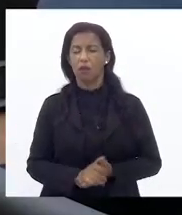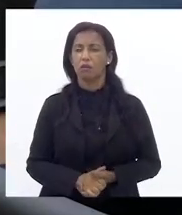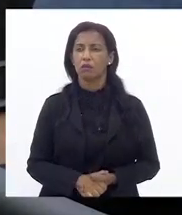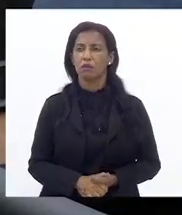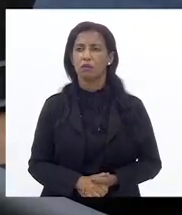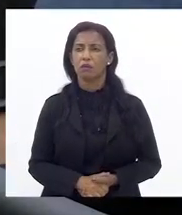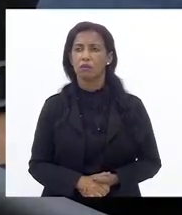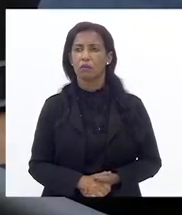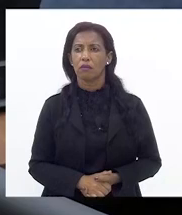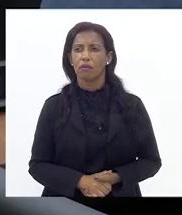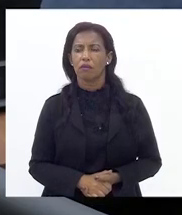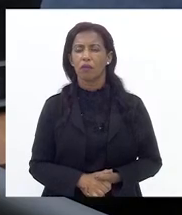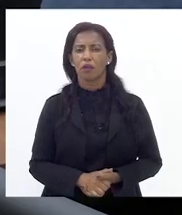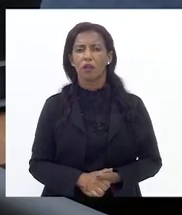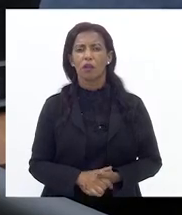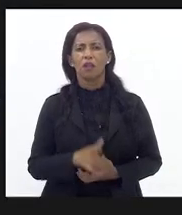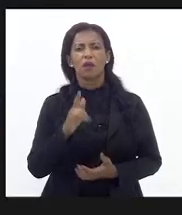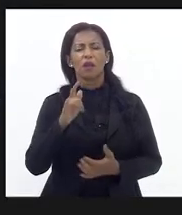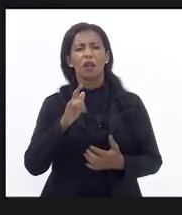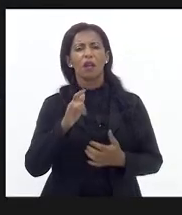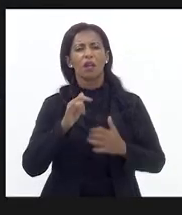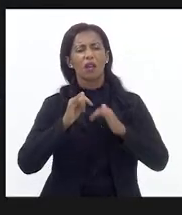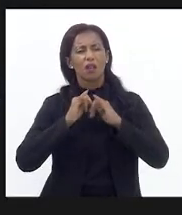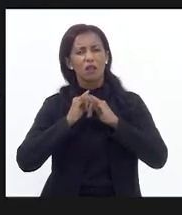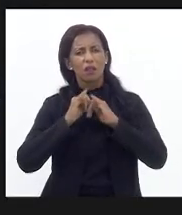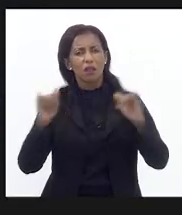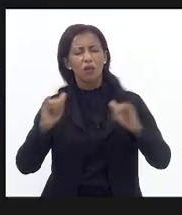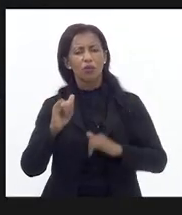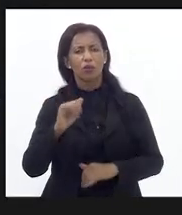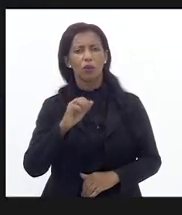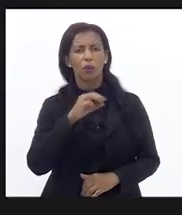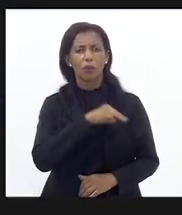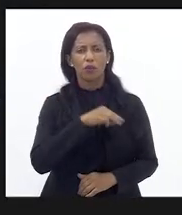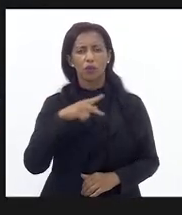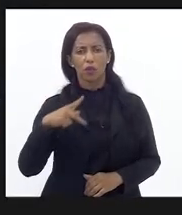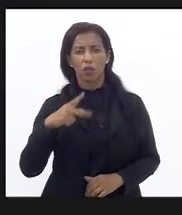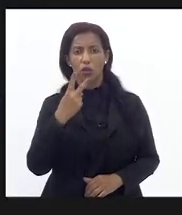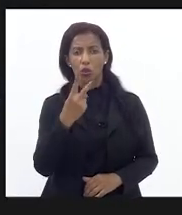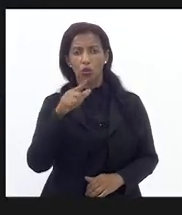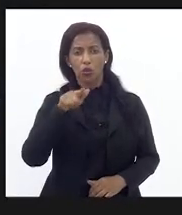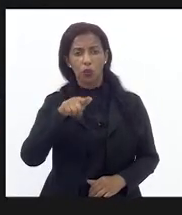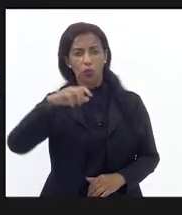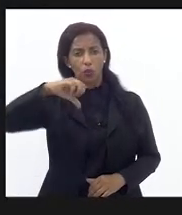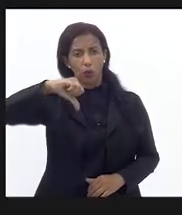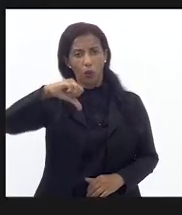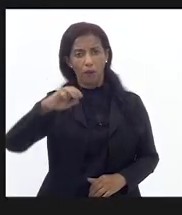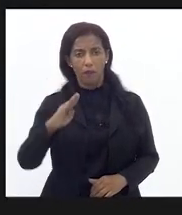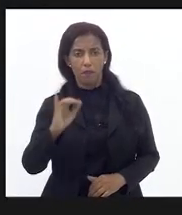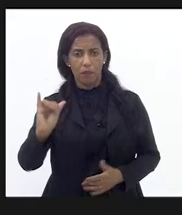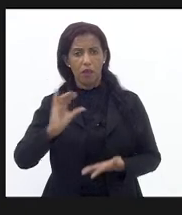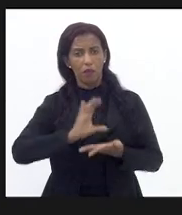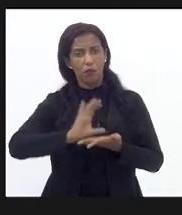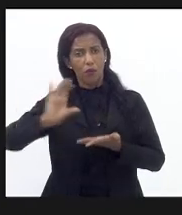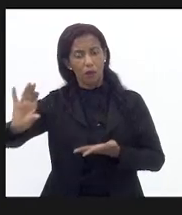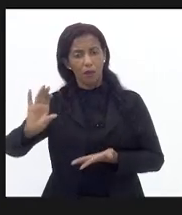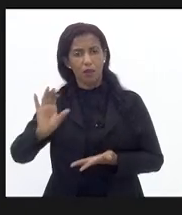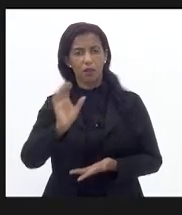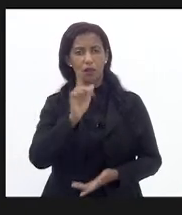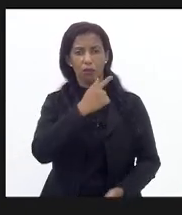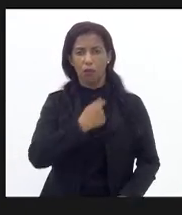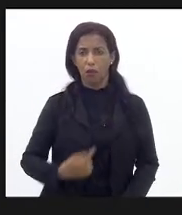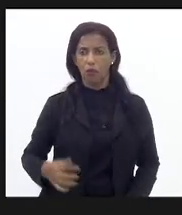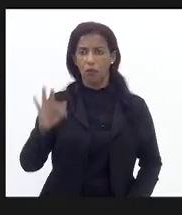foi sem denunciou essa situação ao Ministério Público e esses dois 92.9 Beach foram repassados pelo Governo Federal